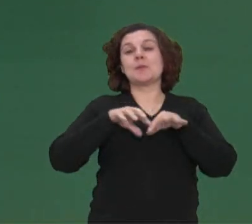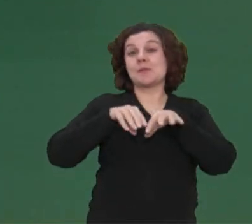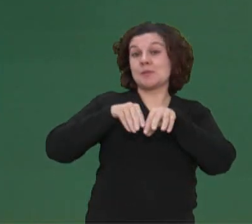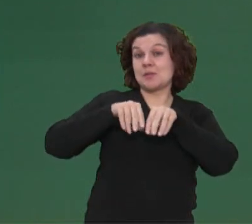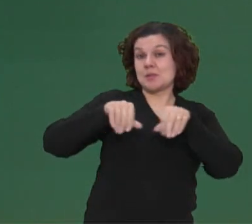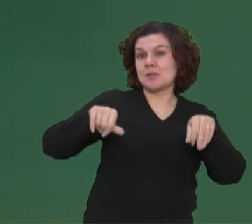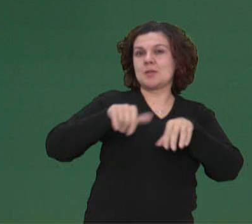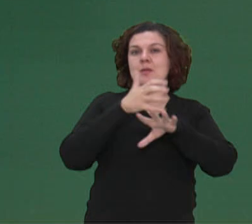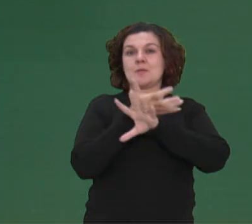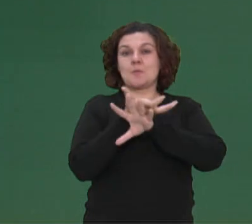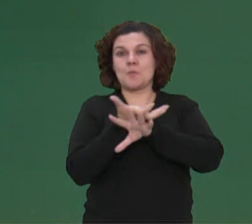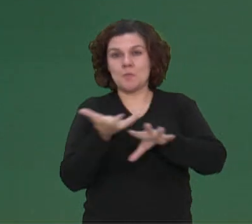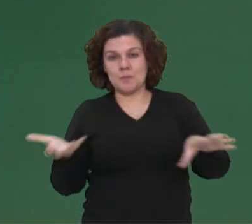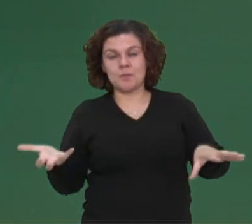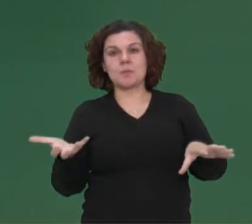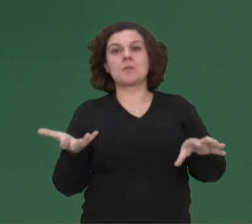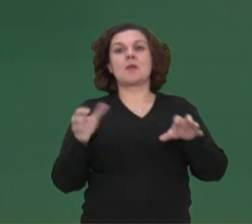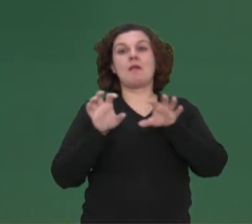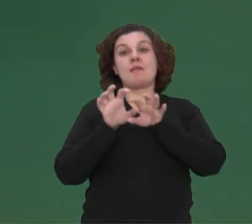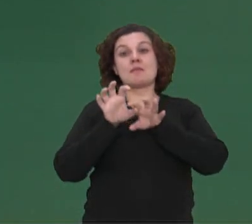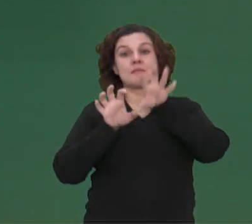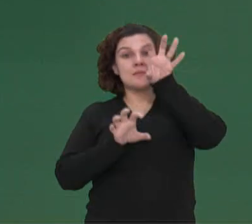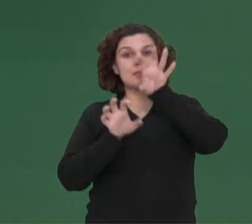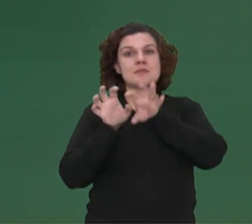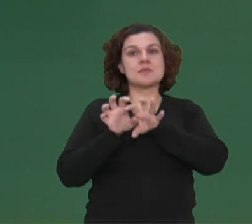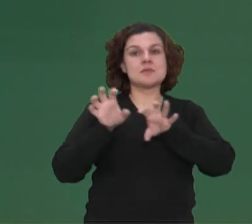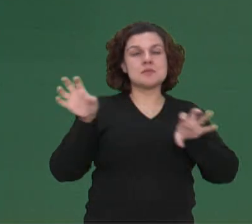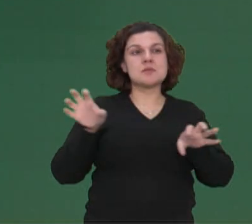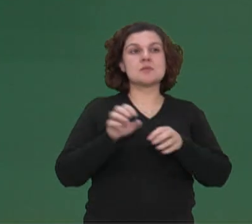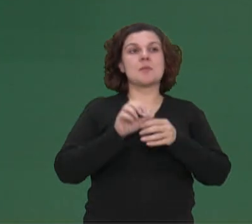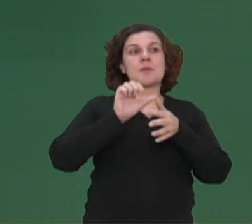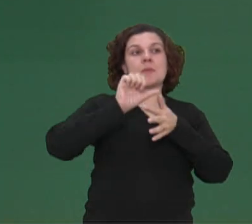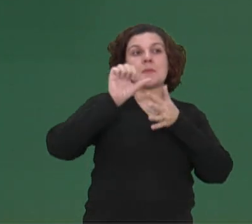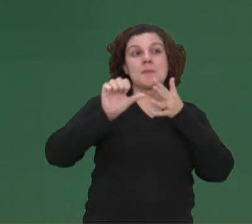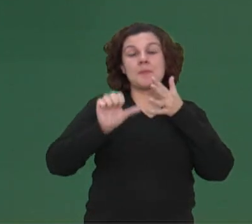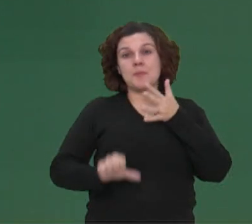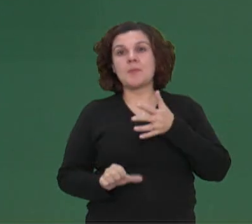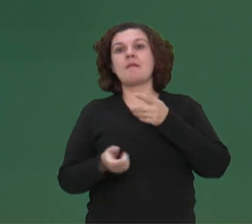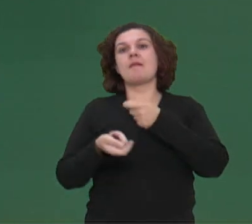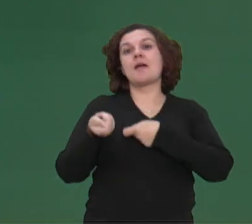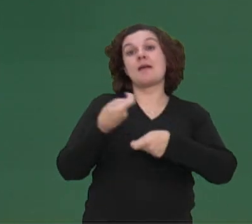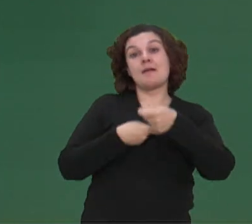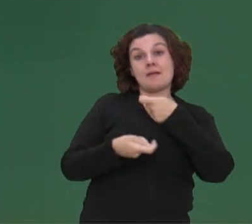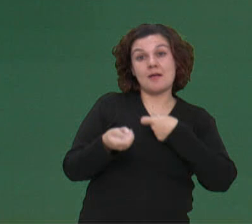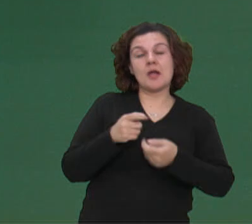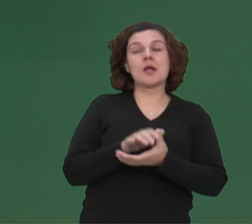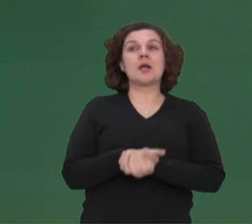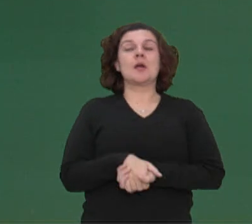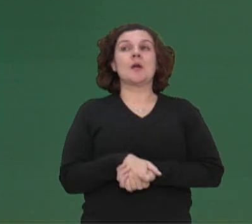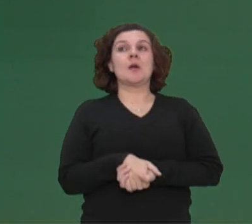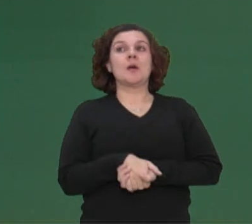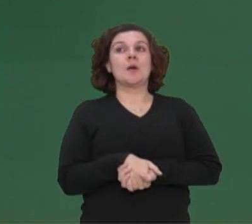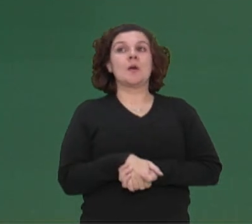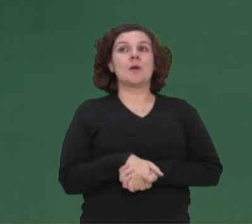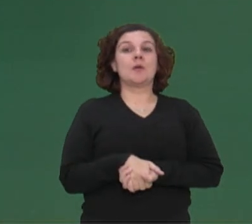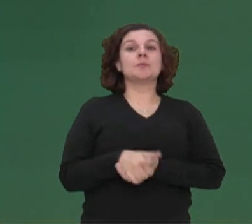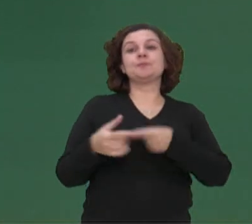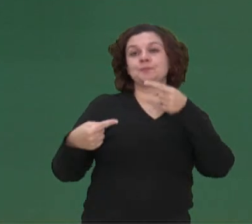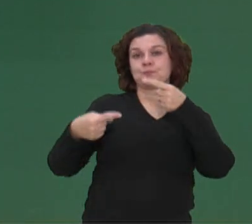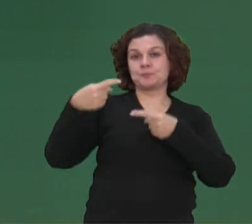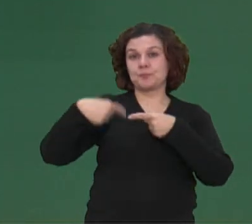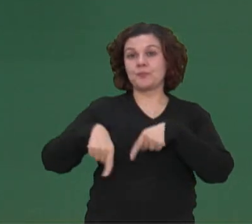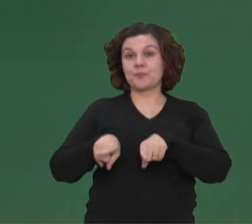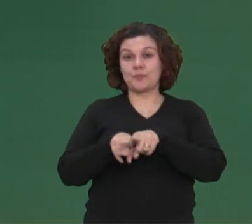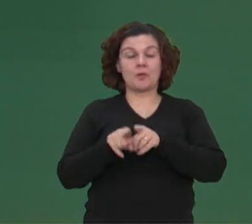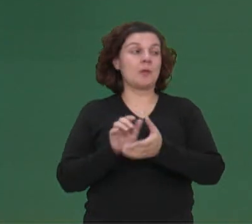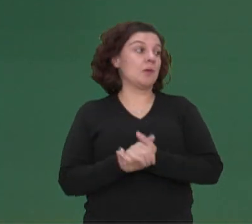a regionalização segundo os aspectos econômicos, segundo os aspectos políticos.